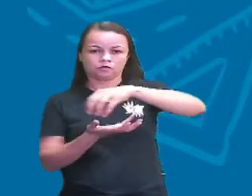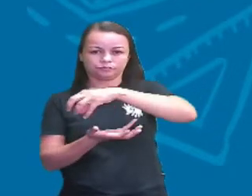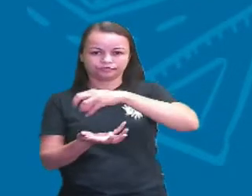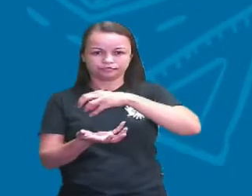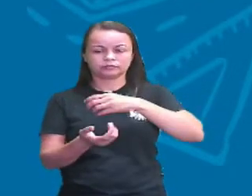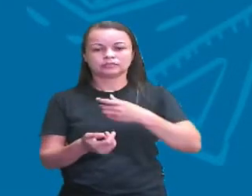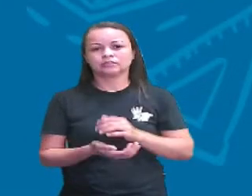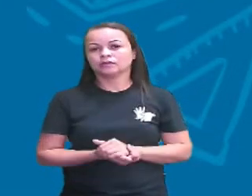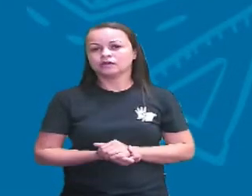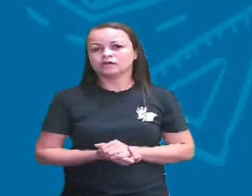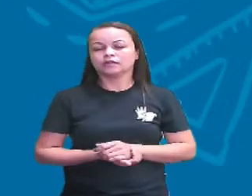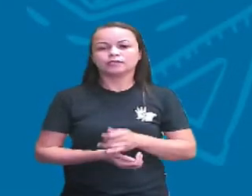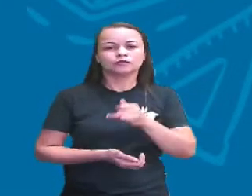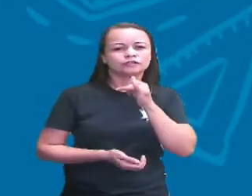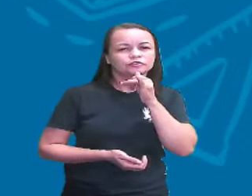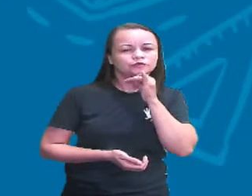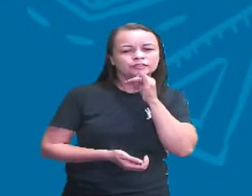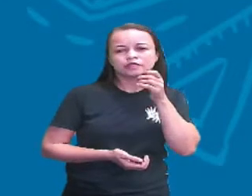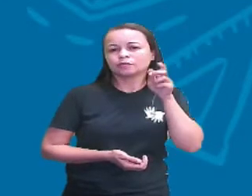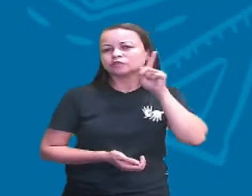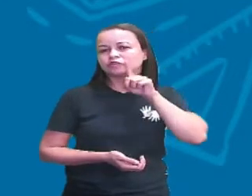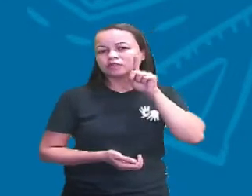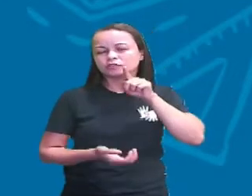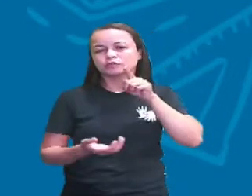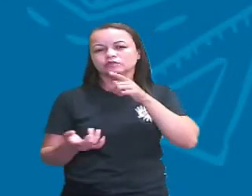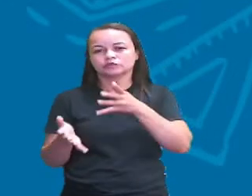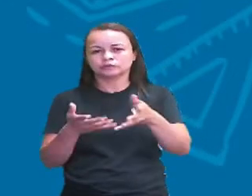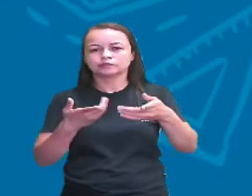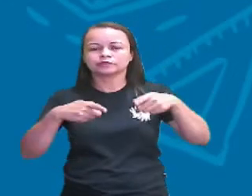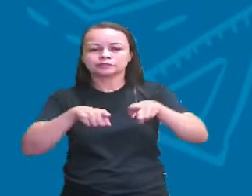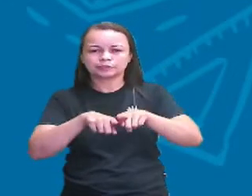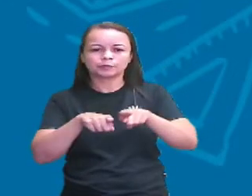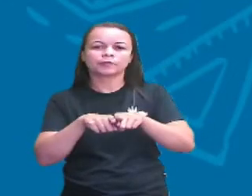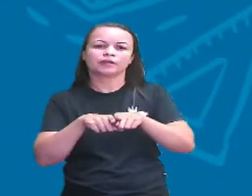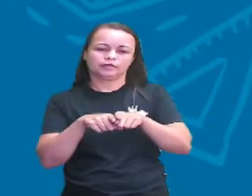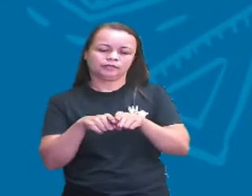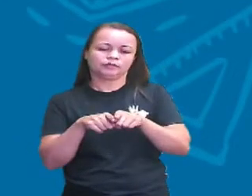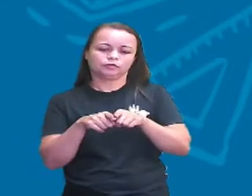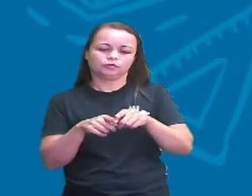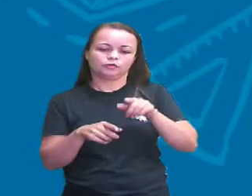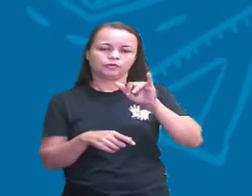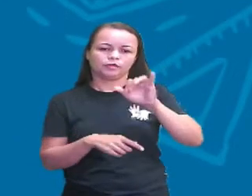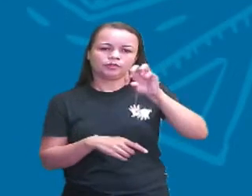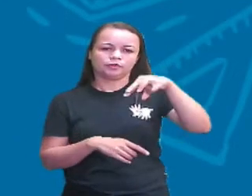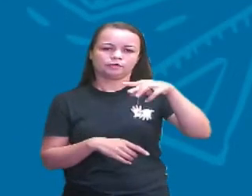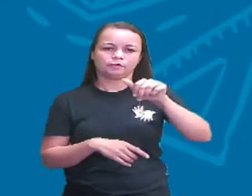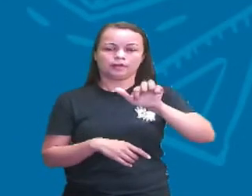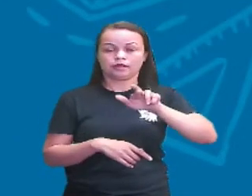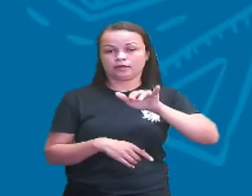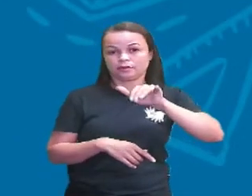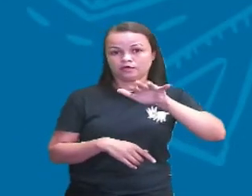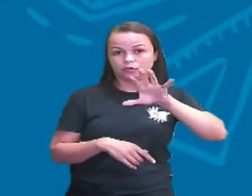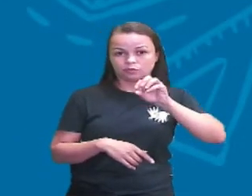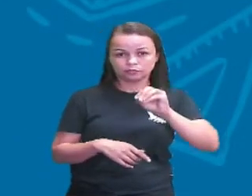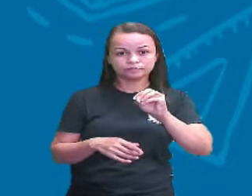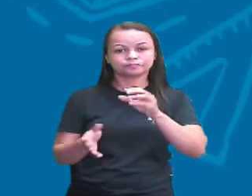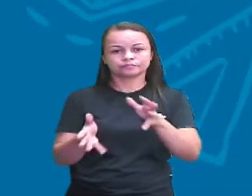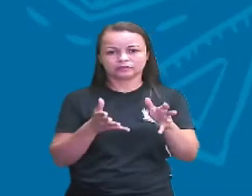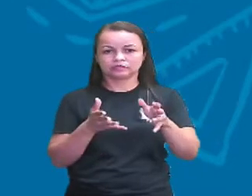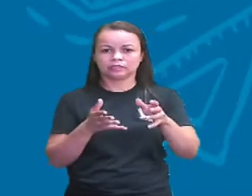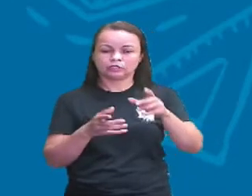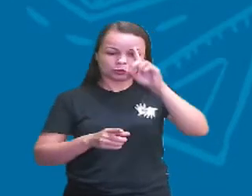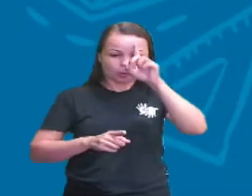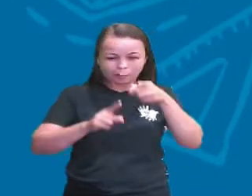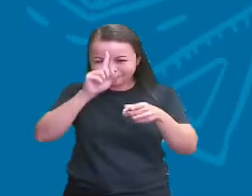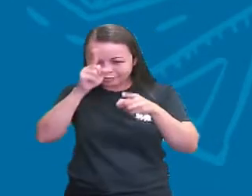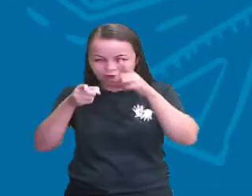Unidos são exemplos de países imperialistas, que naquela época dominavam outras regiões. Até